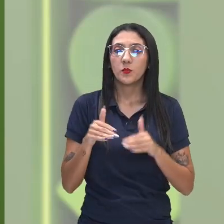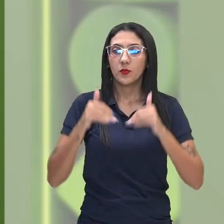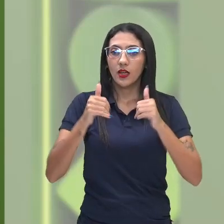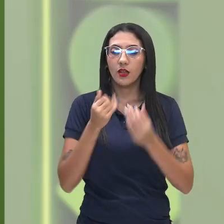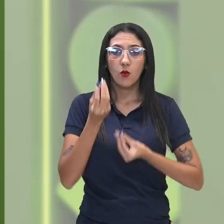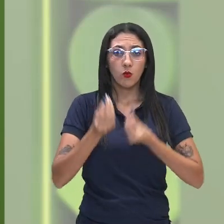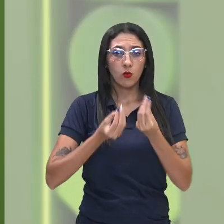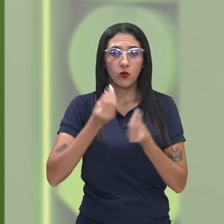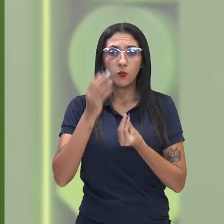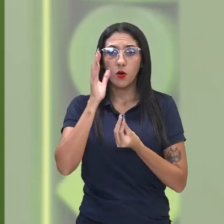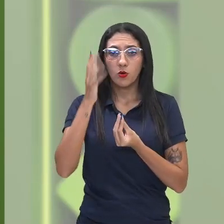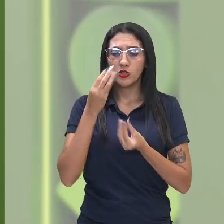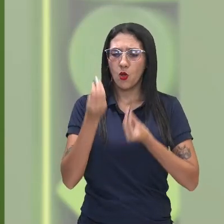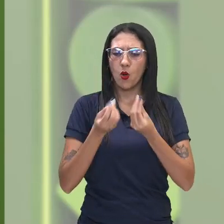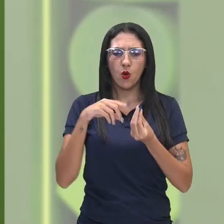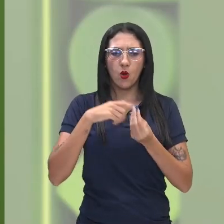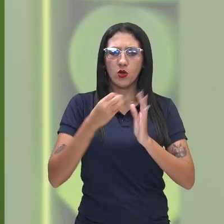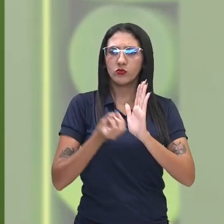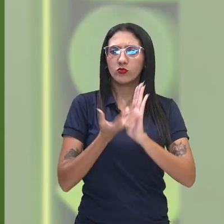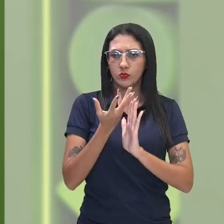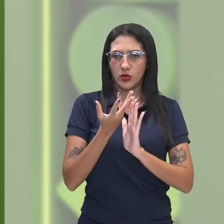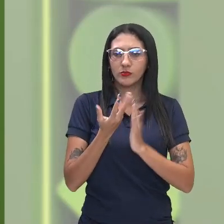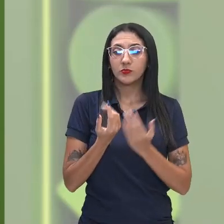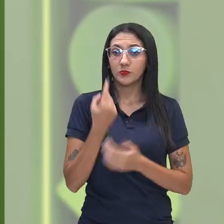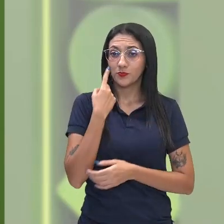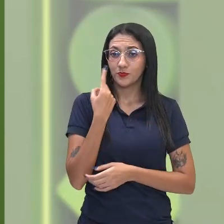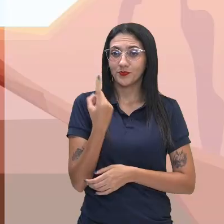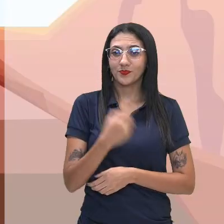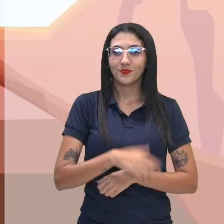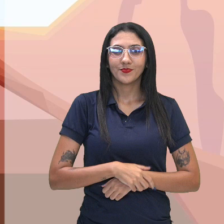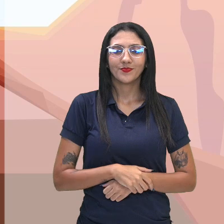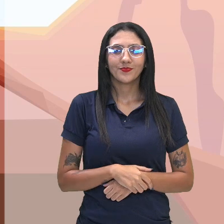eles são formados, né, e as partes de um vulcão. Então fiquem ligados.